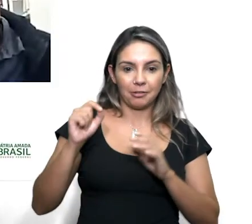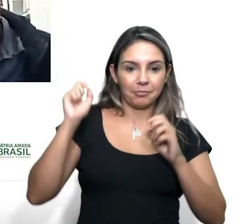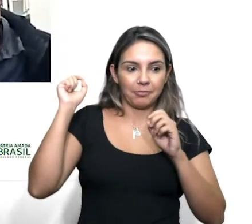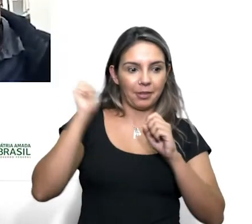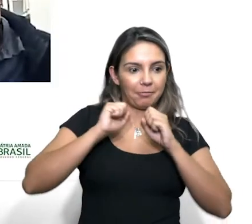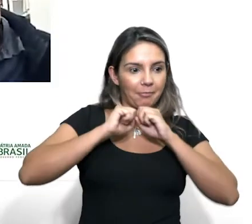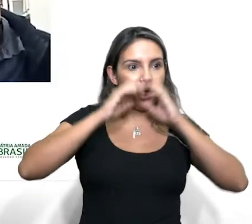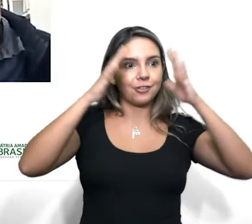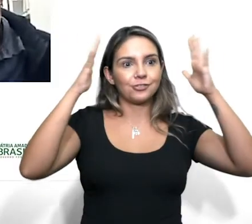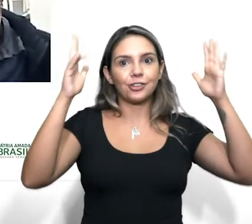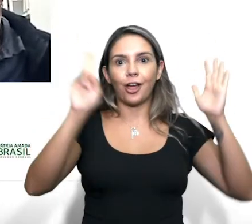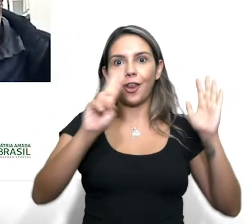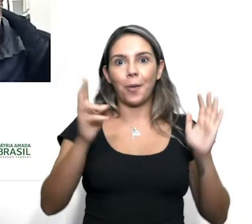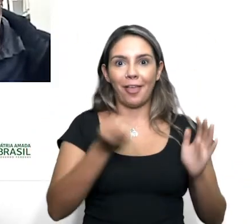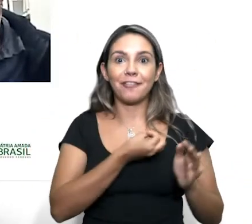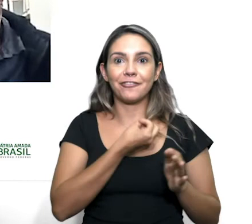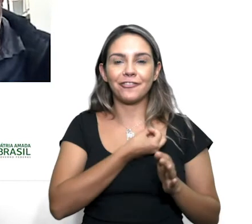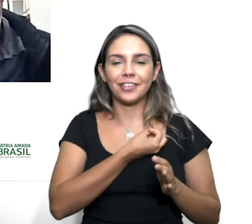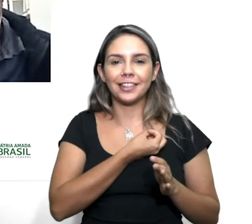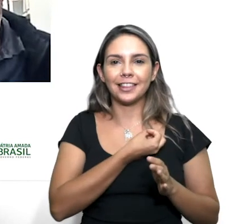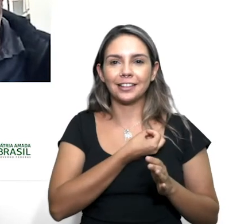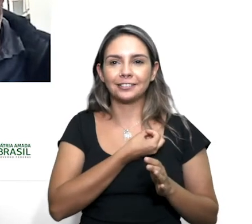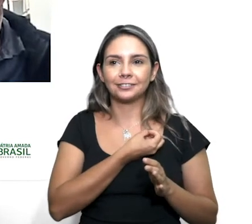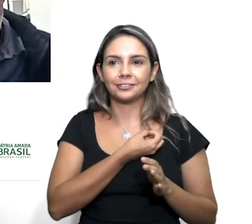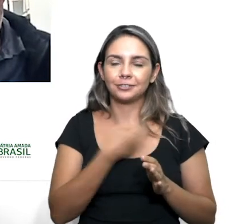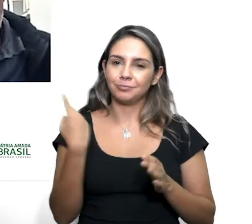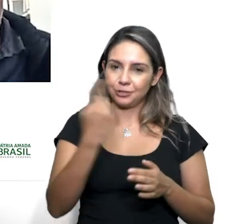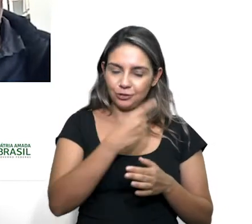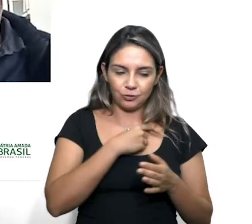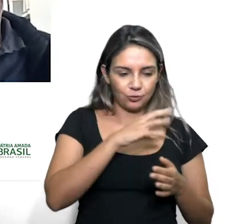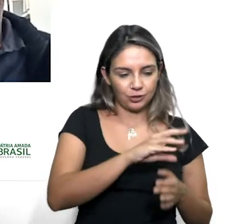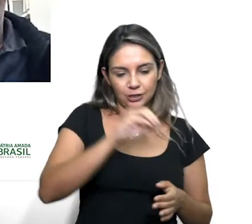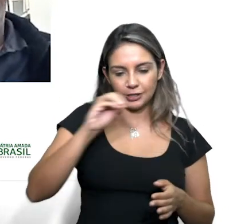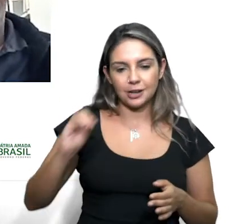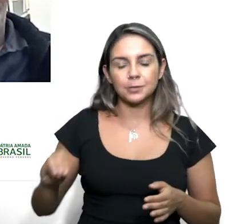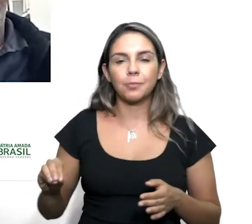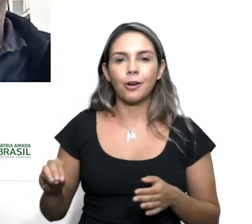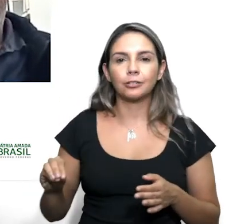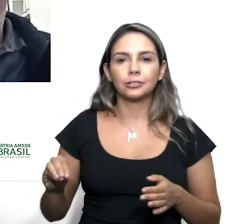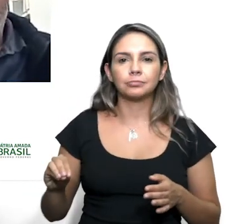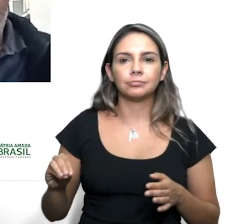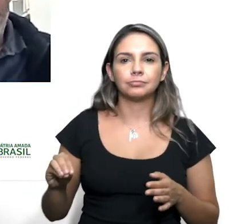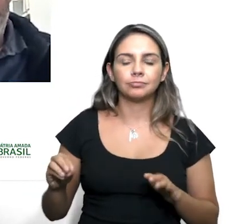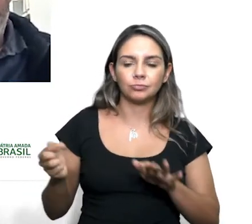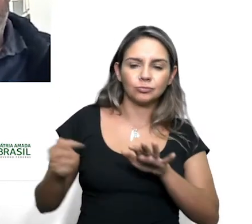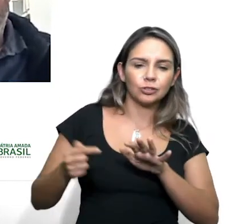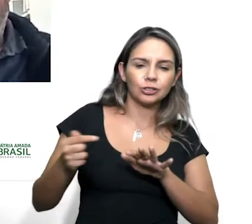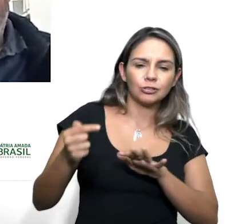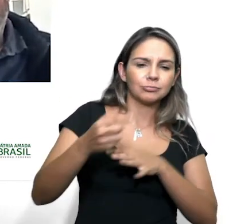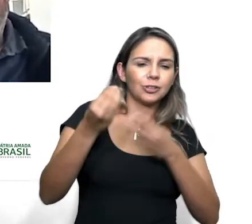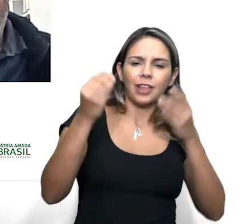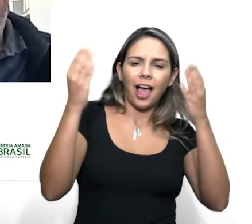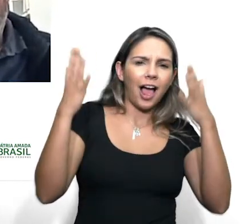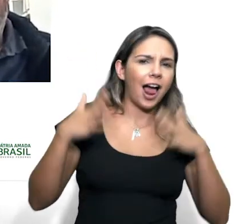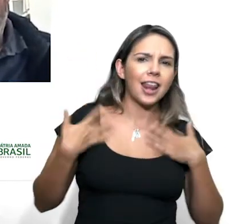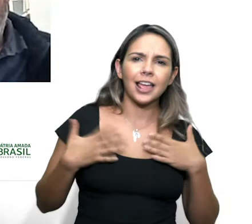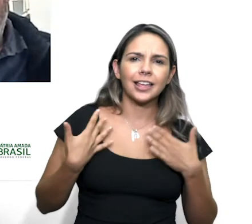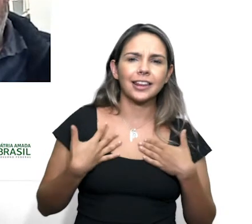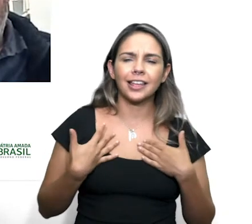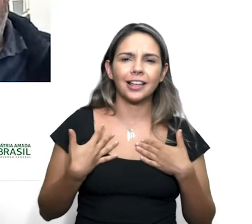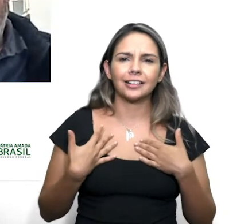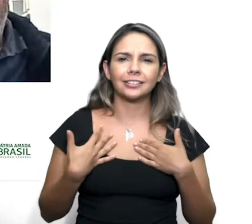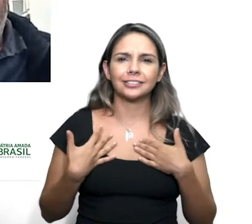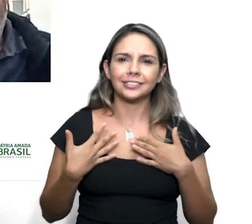mágica que se chama vida, né? Que nos transporta a tantas alegrias,